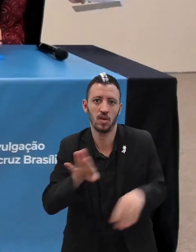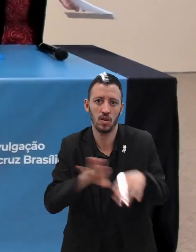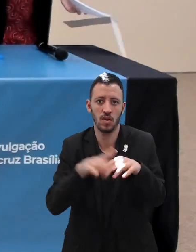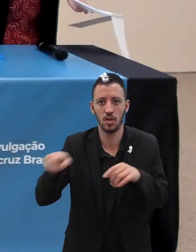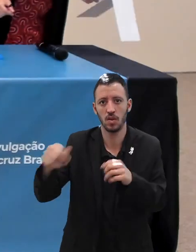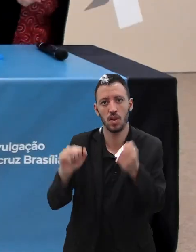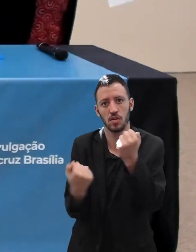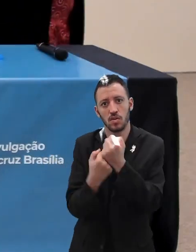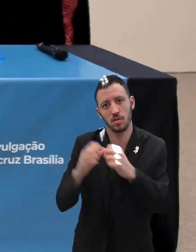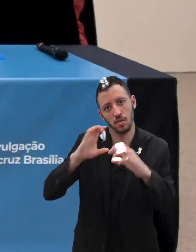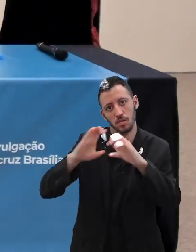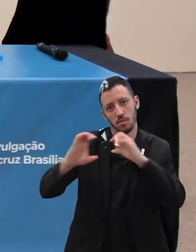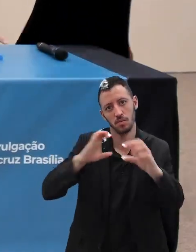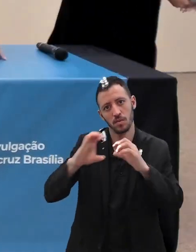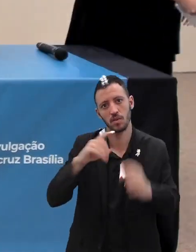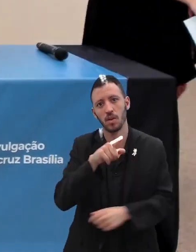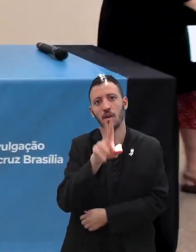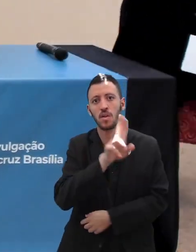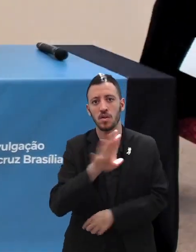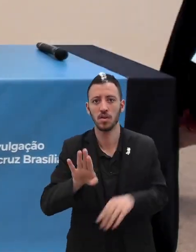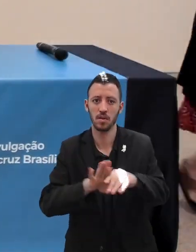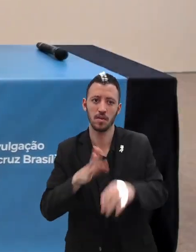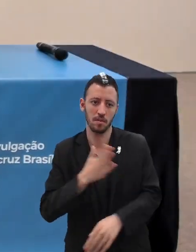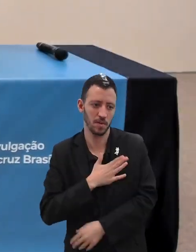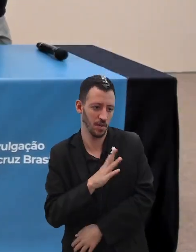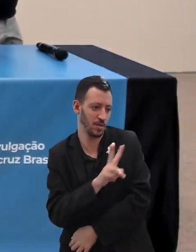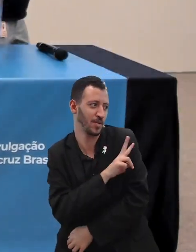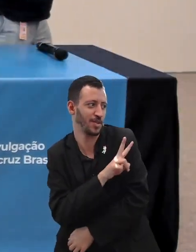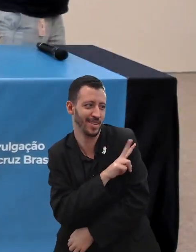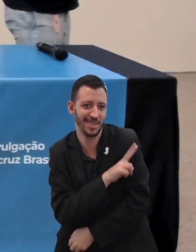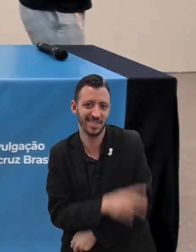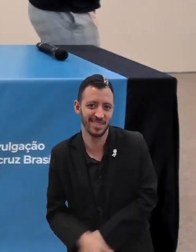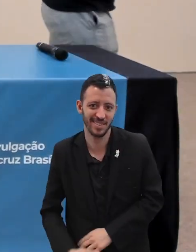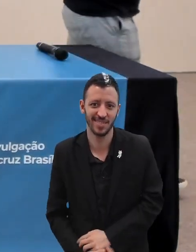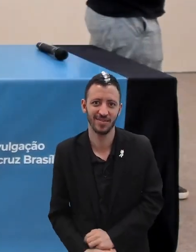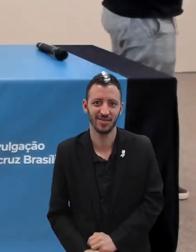de comunicação, também conhecido como meu chefe,